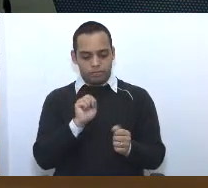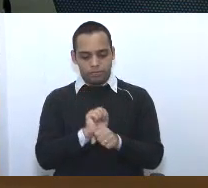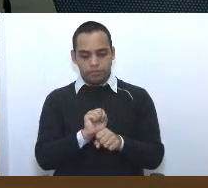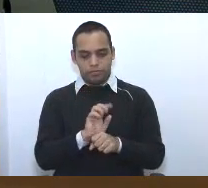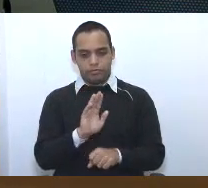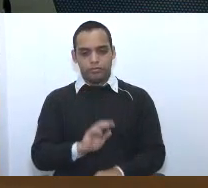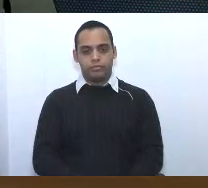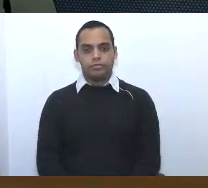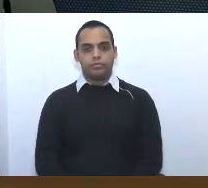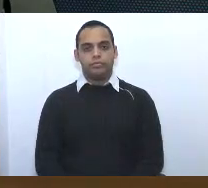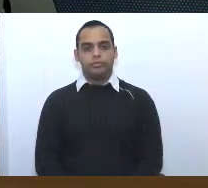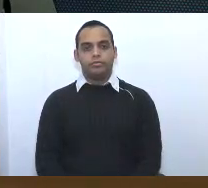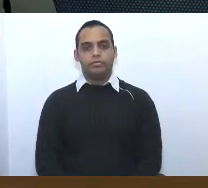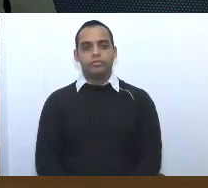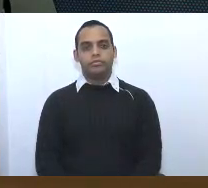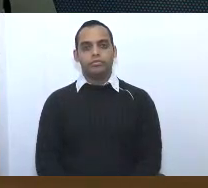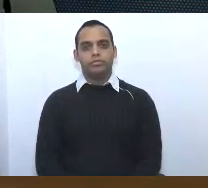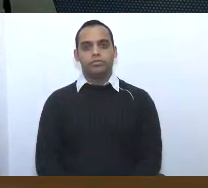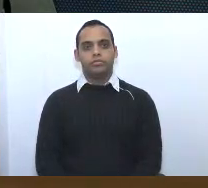Quem é? Geraldo Celestino?